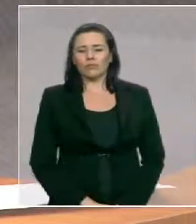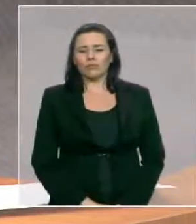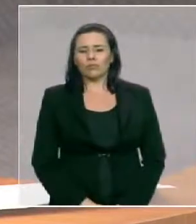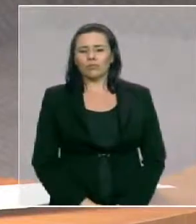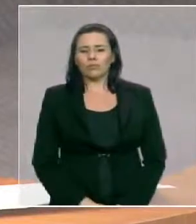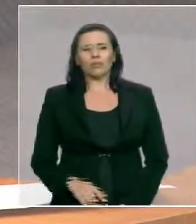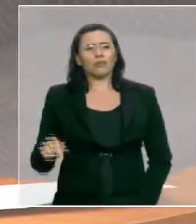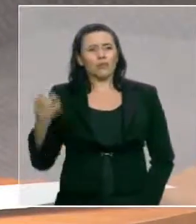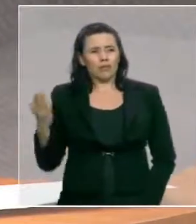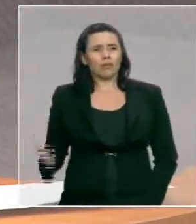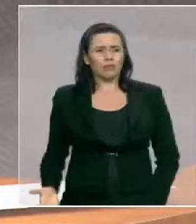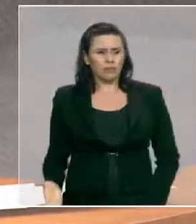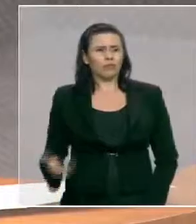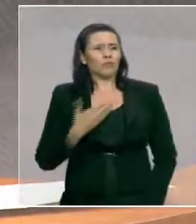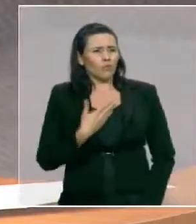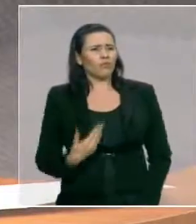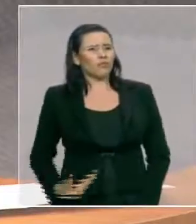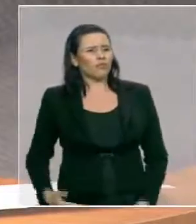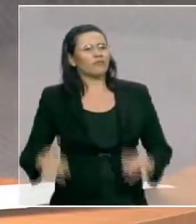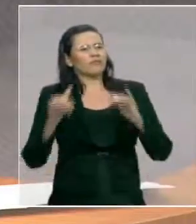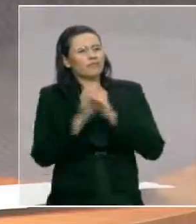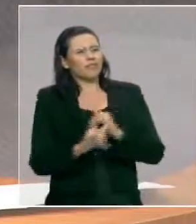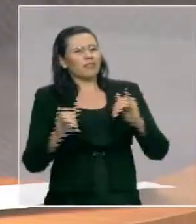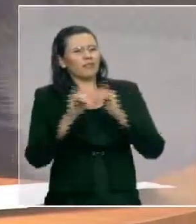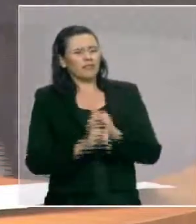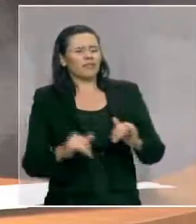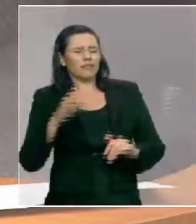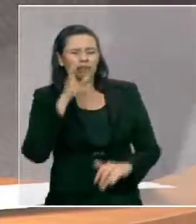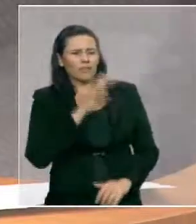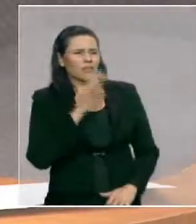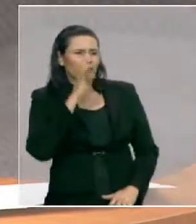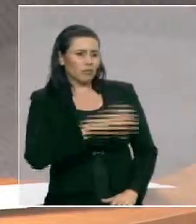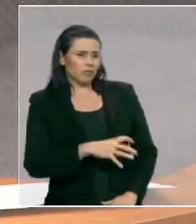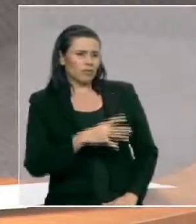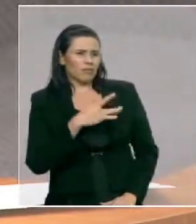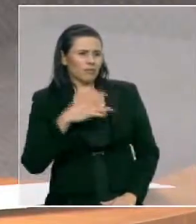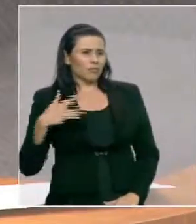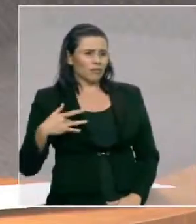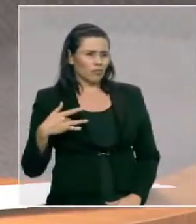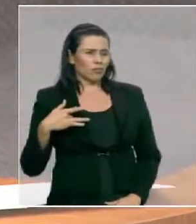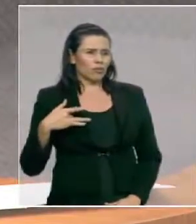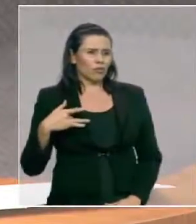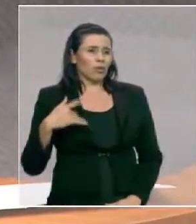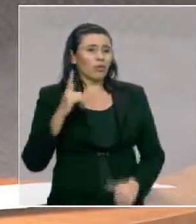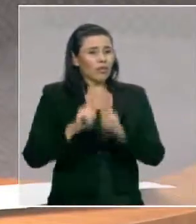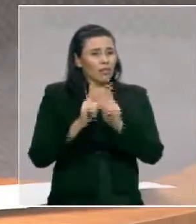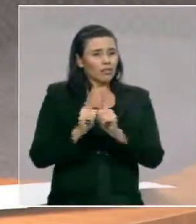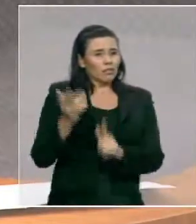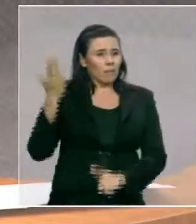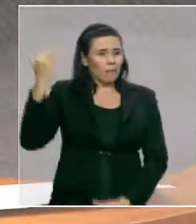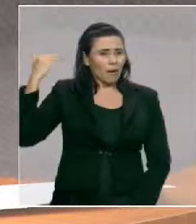saúde na gestão anterior e ele não tem a menor competência nem para manter o que ele encontrou.